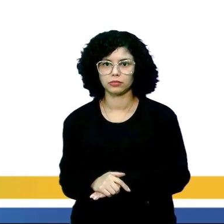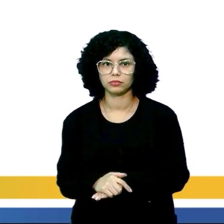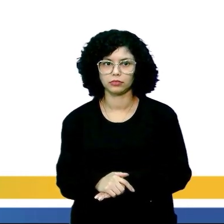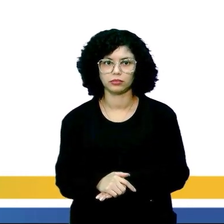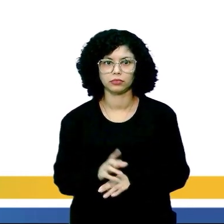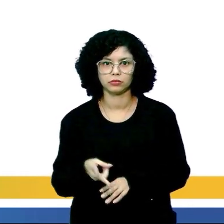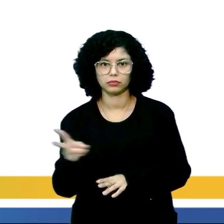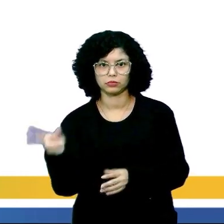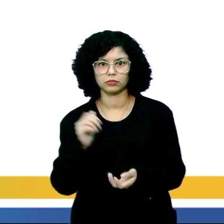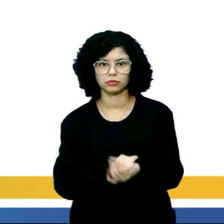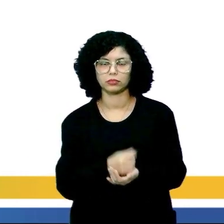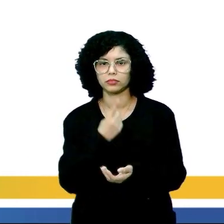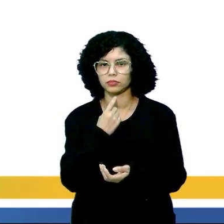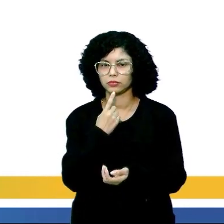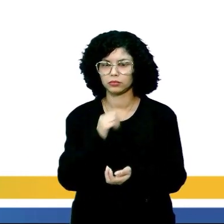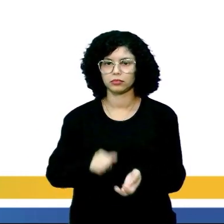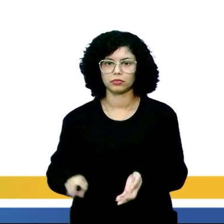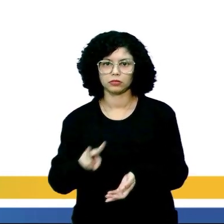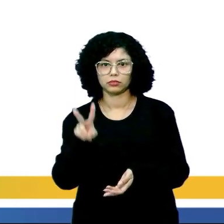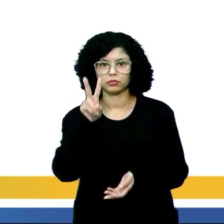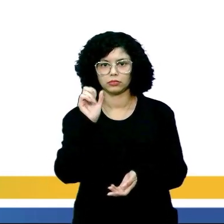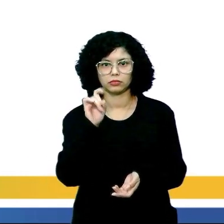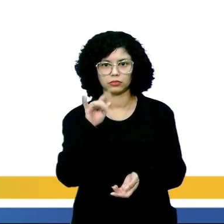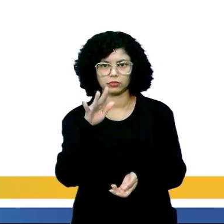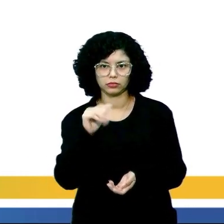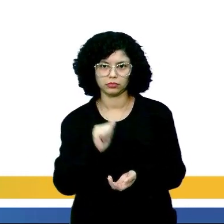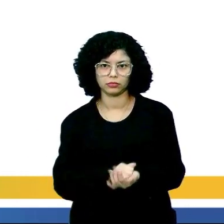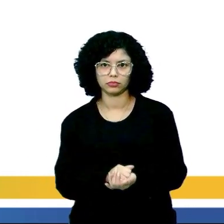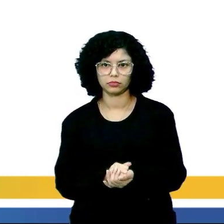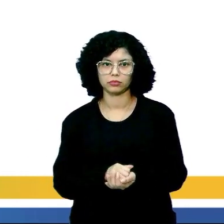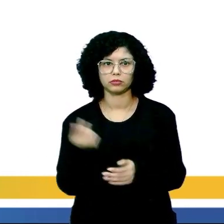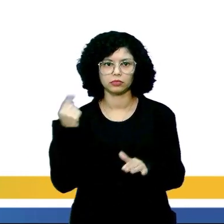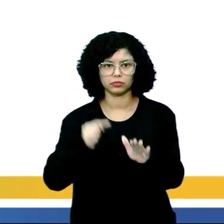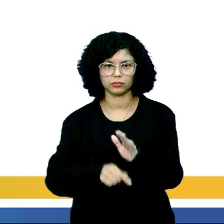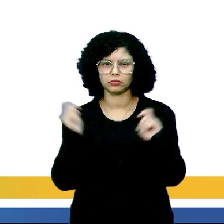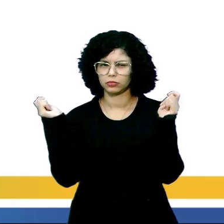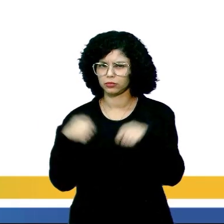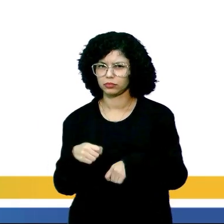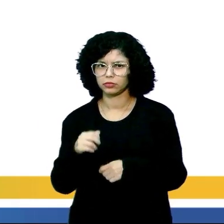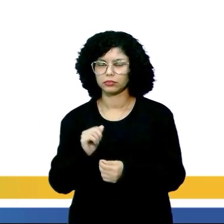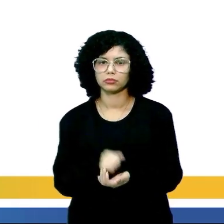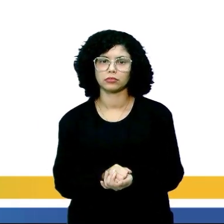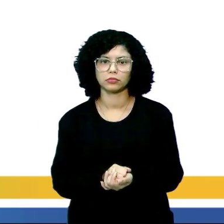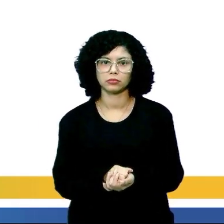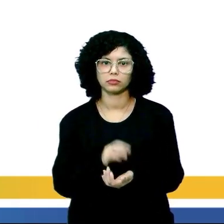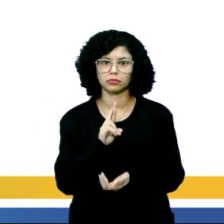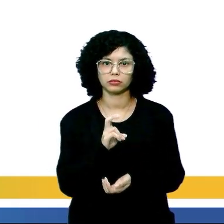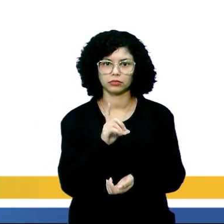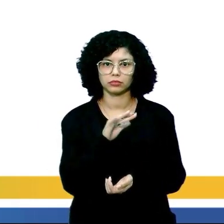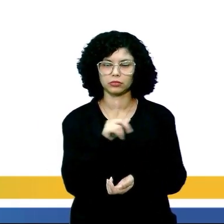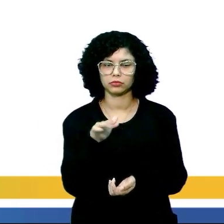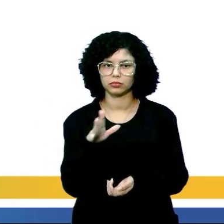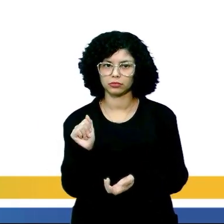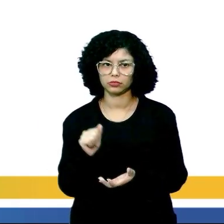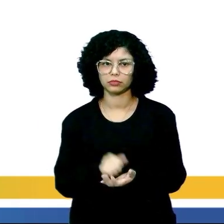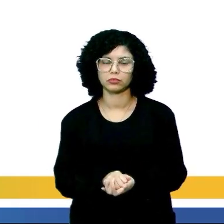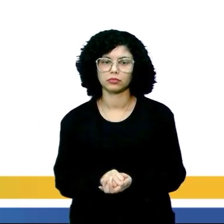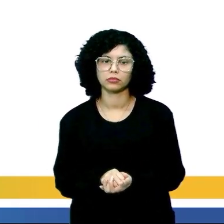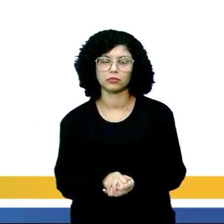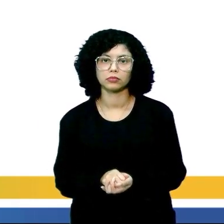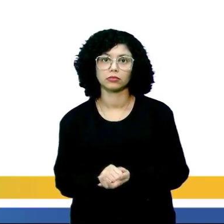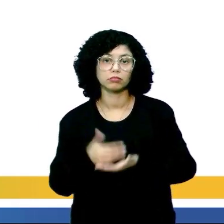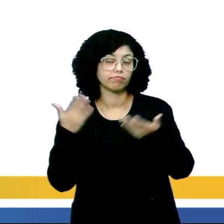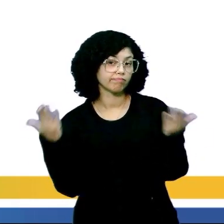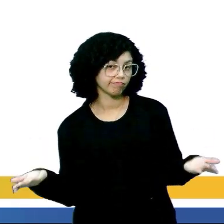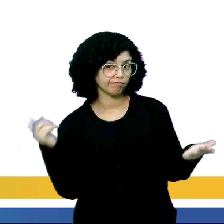será possível se continuar o derramamento de sangue venezuelano, o que afundará toda a possibilidade de